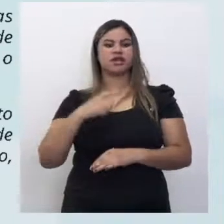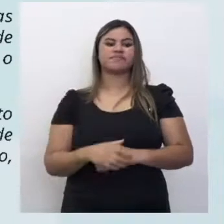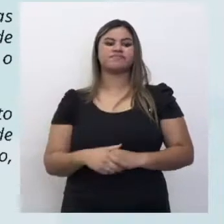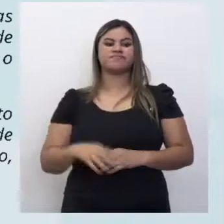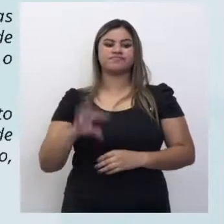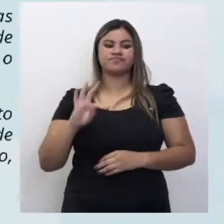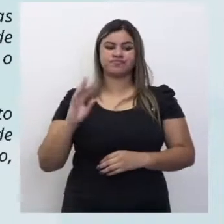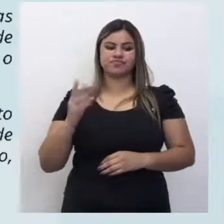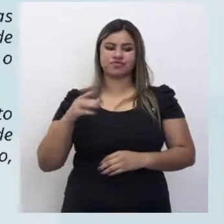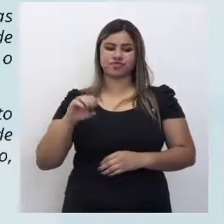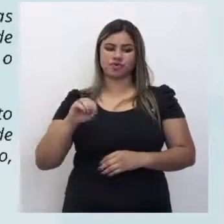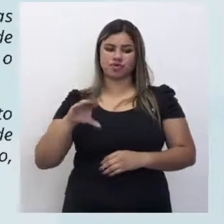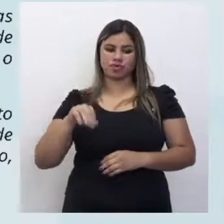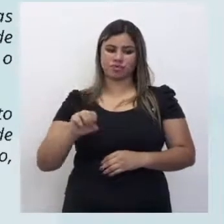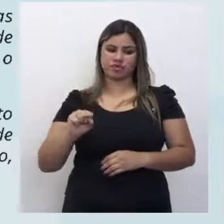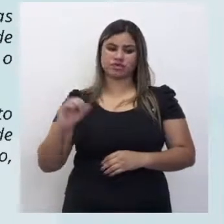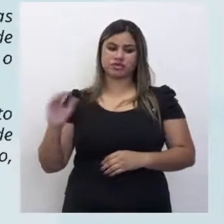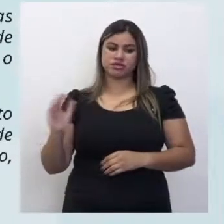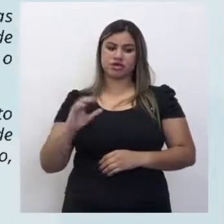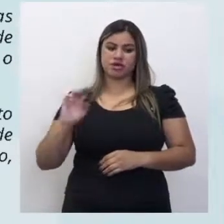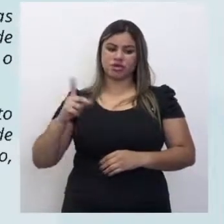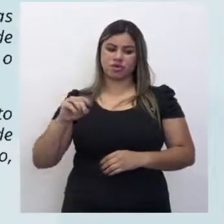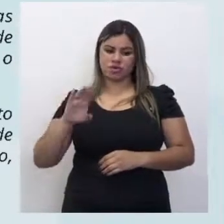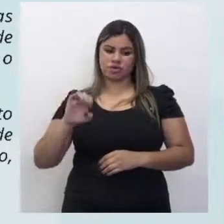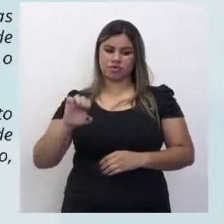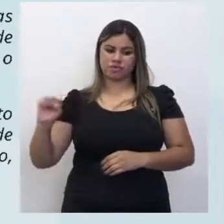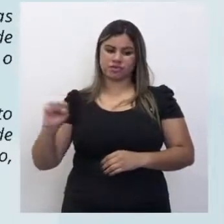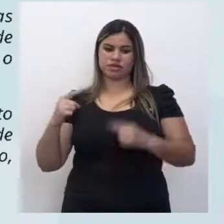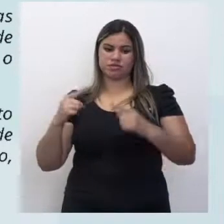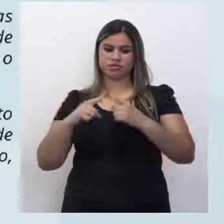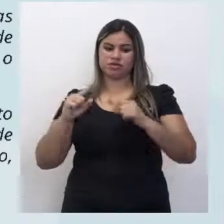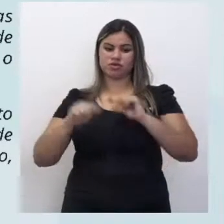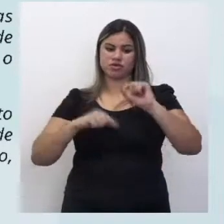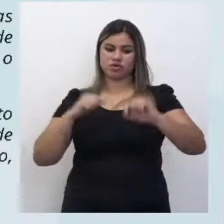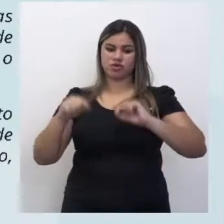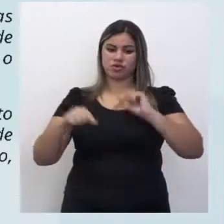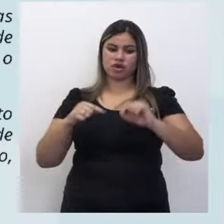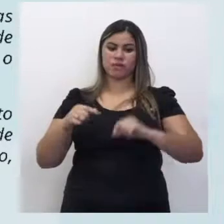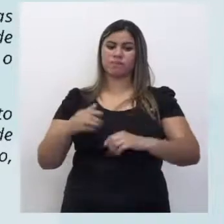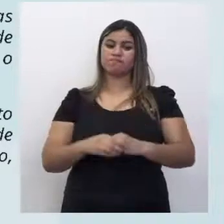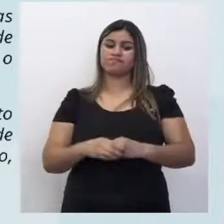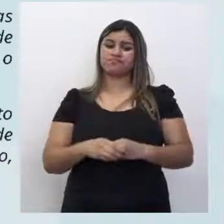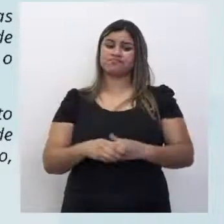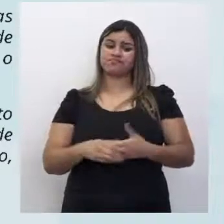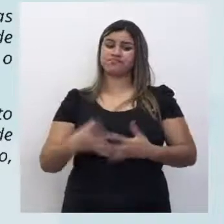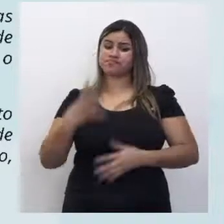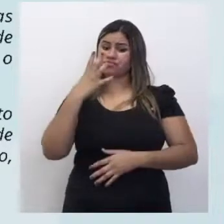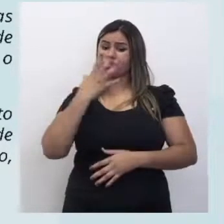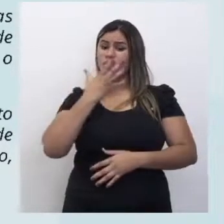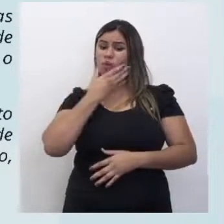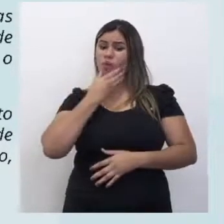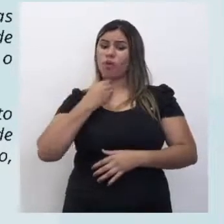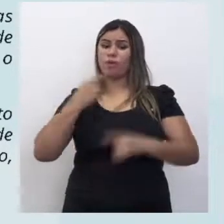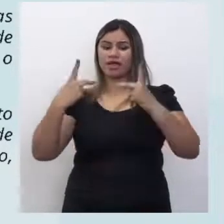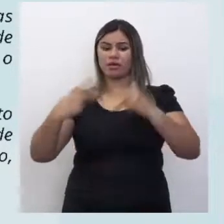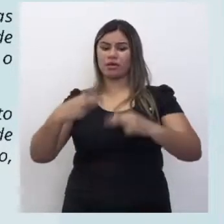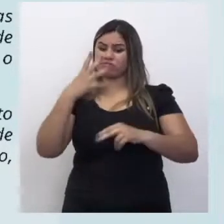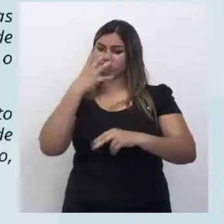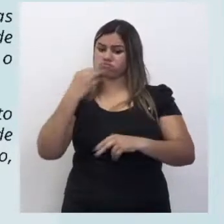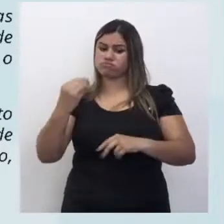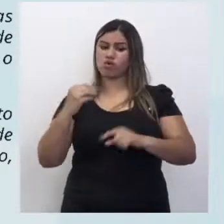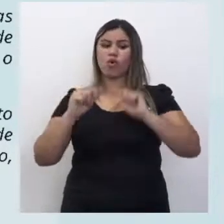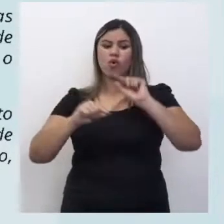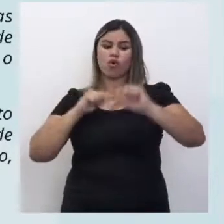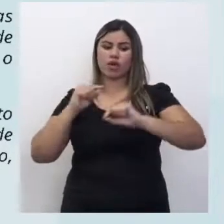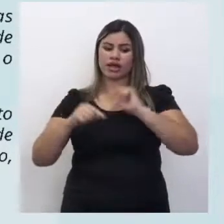Thomas Hobbes, né, que tem a célebre frase "o homem é lobo do homem", no seu livro O Leviatã, Hobbes defende que